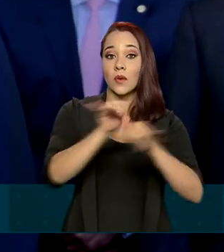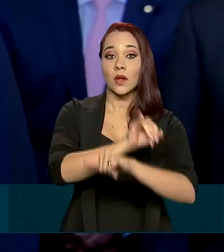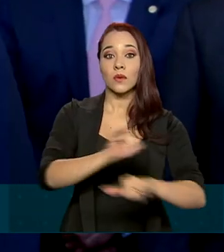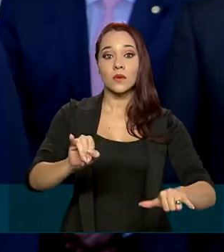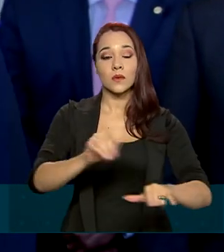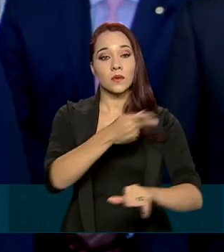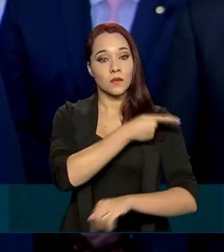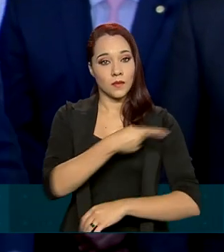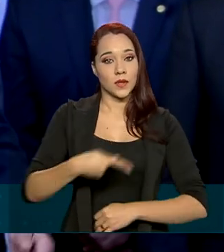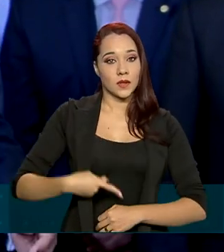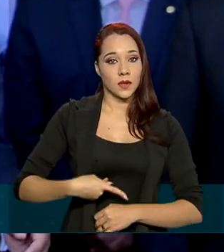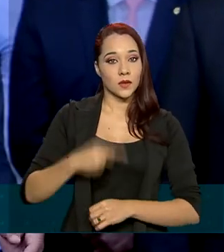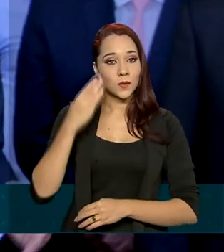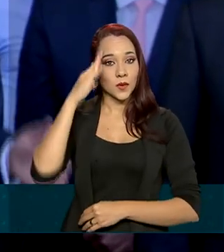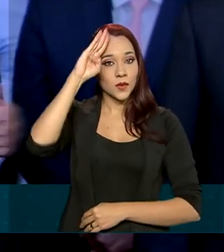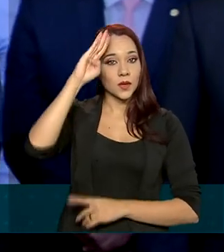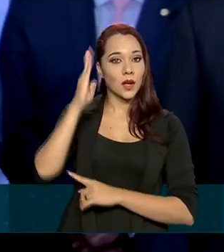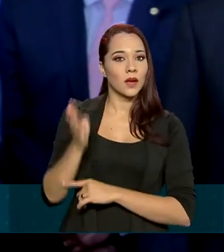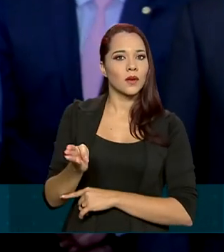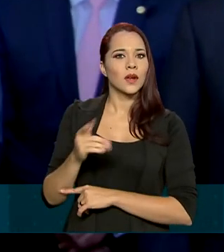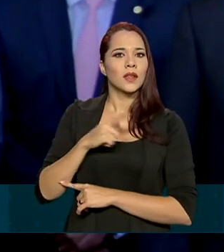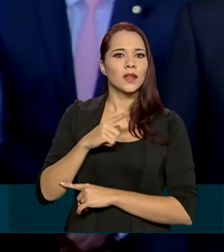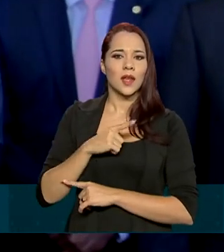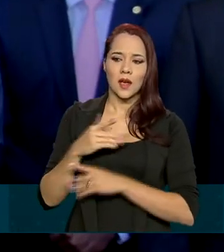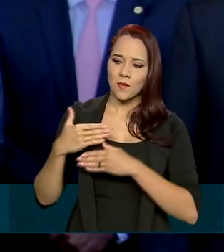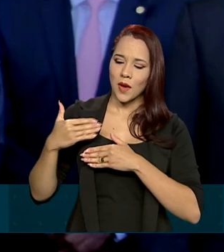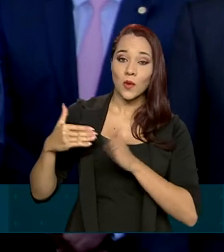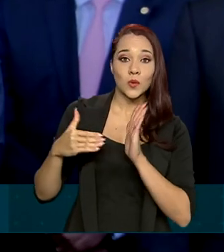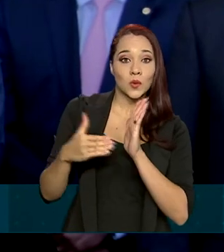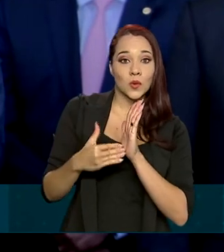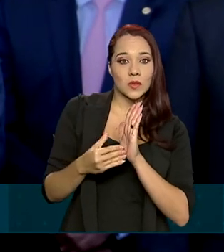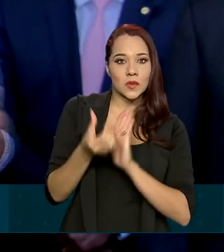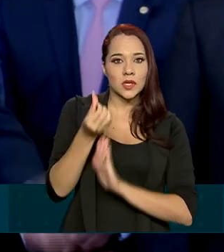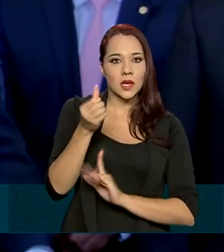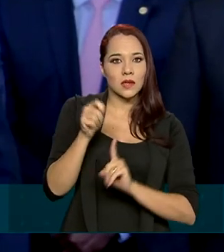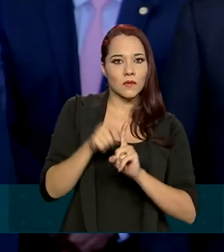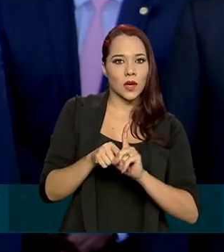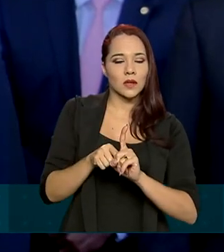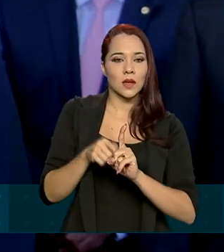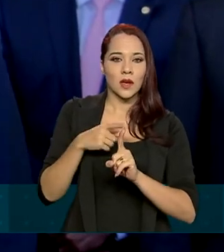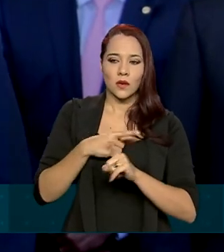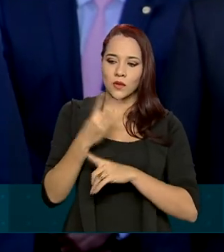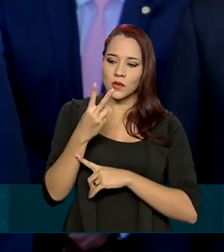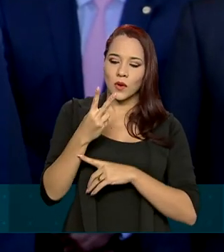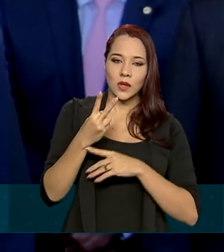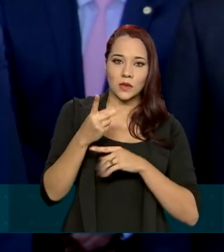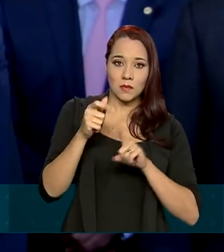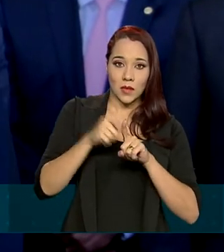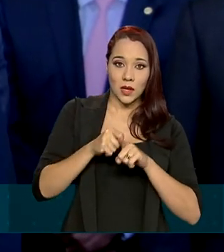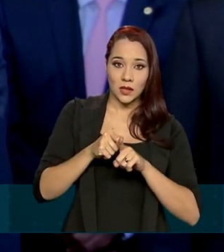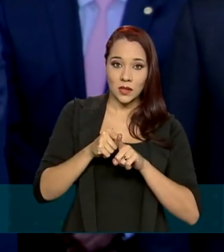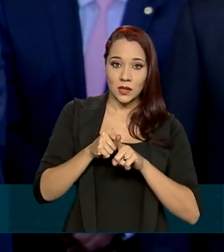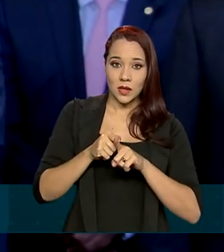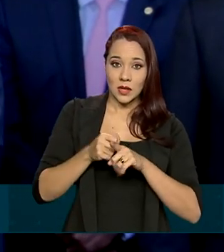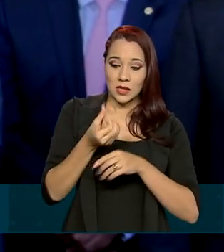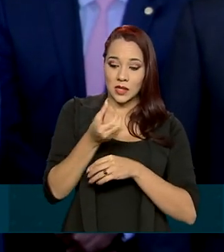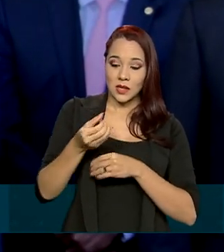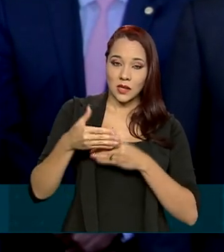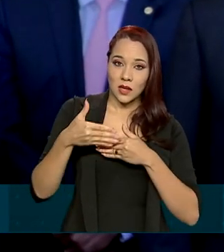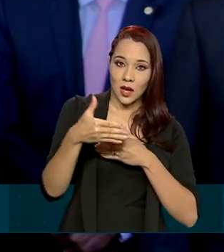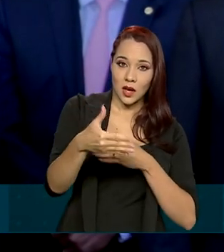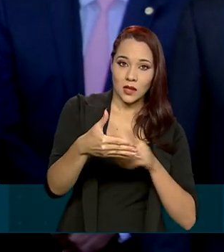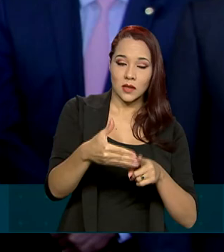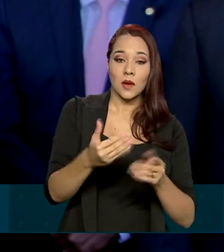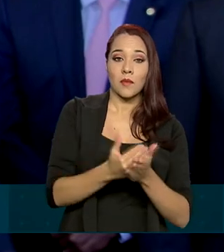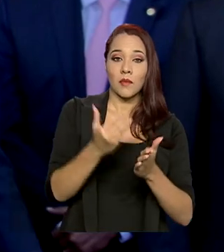Jair Bolsonaro dá aos últimos 6 meses uma média, com os 2 meses de R$ 600 que foram dados, uma média de